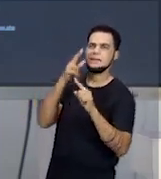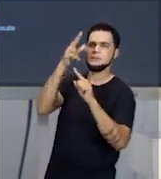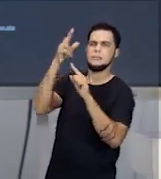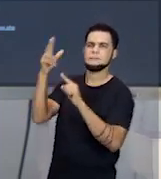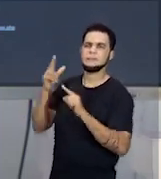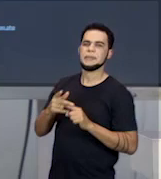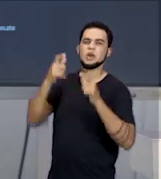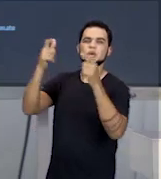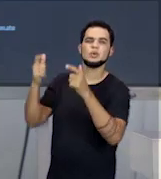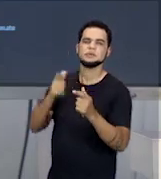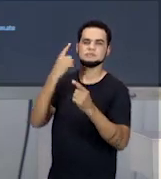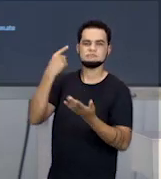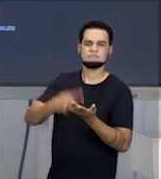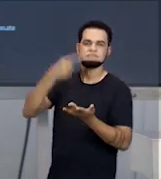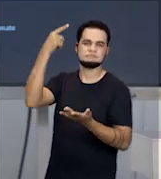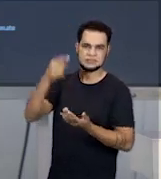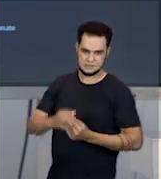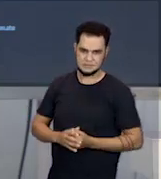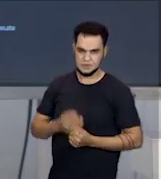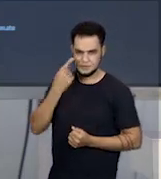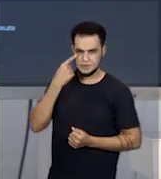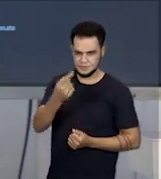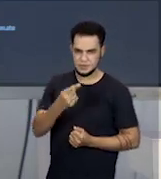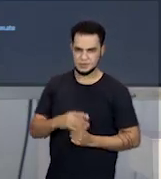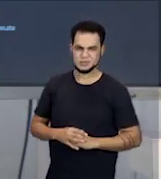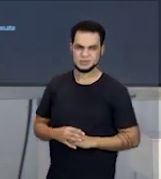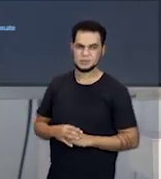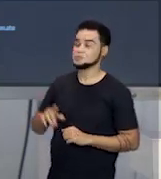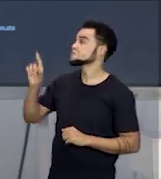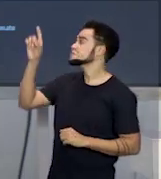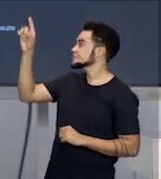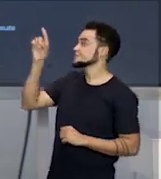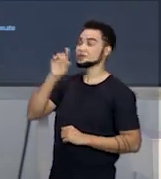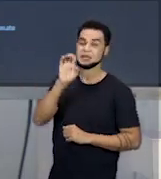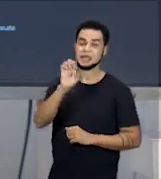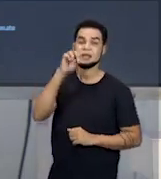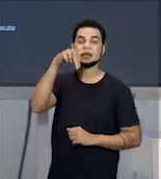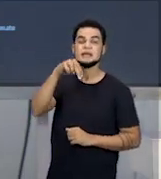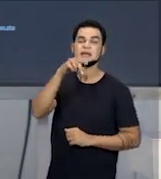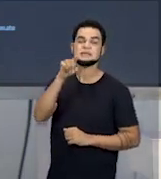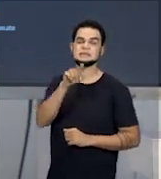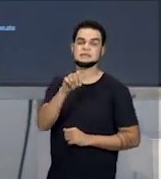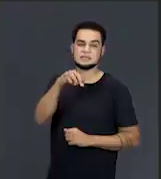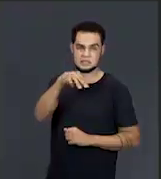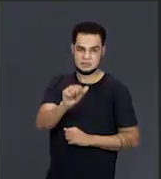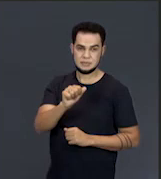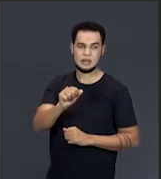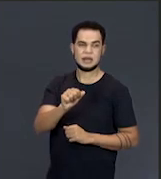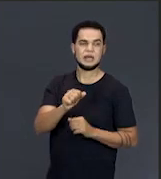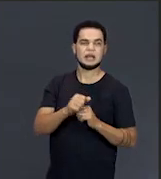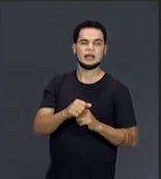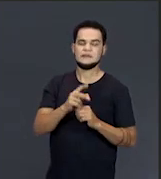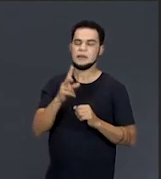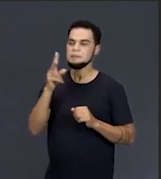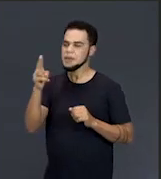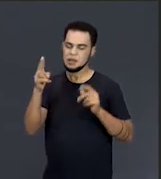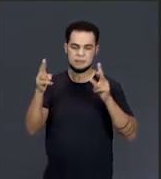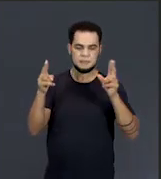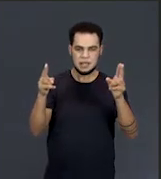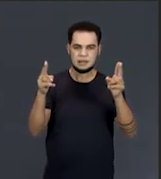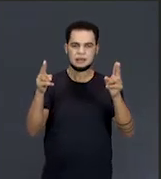gente consegue ver aqui perfeitamente, ó. A enzima, ela vai cortar as duas fitas do DNA no mesmo sítio, ou seja,